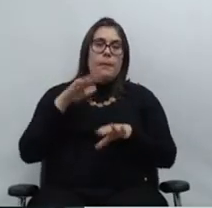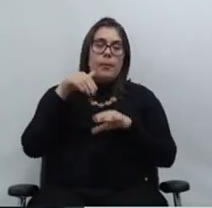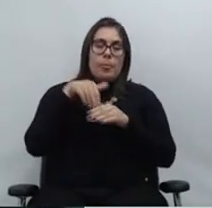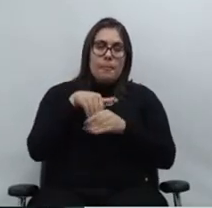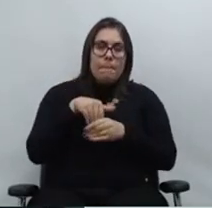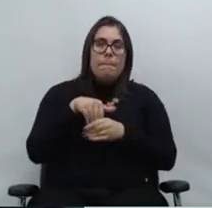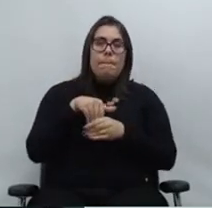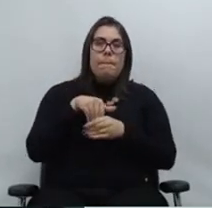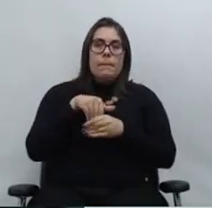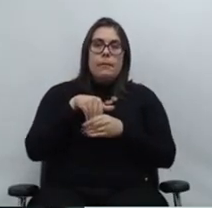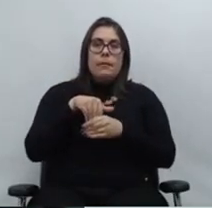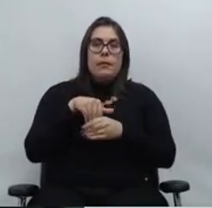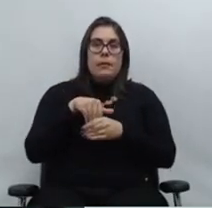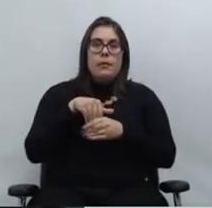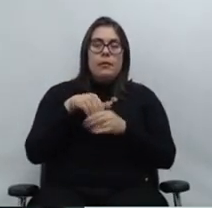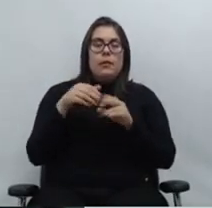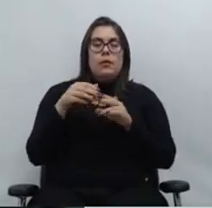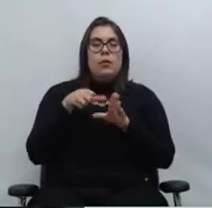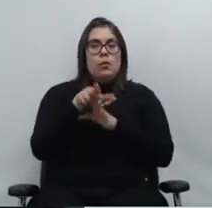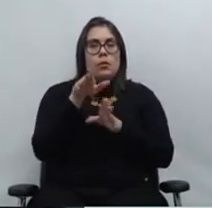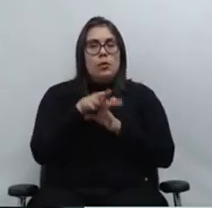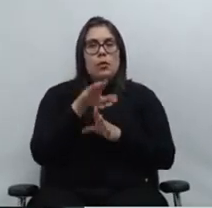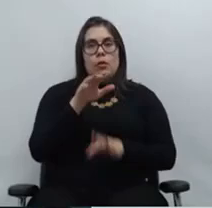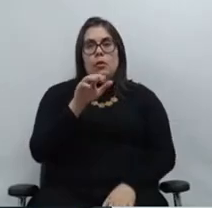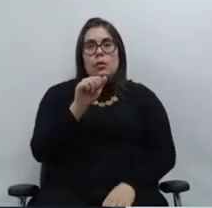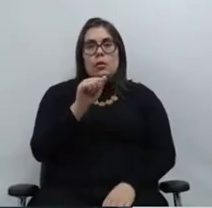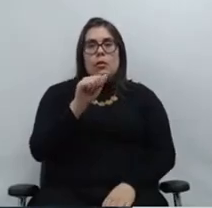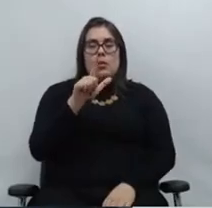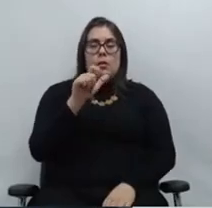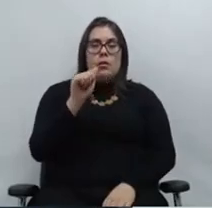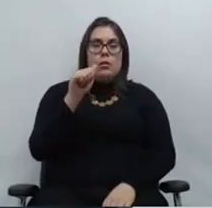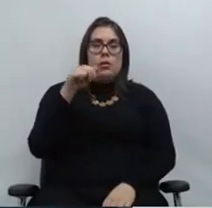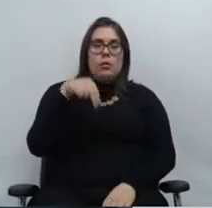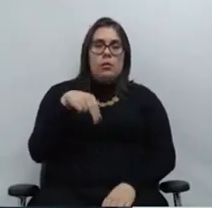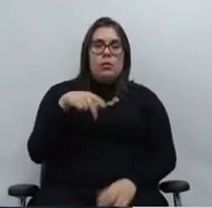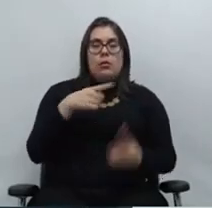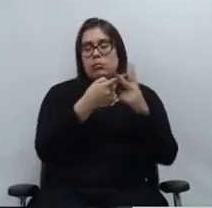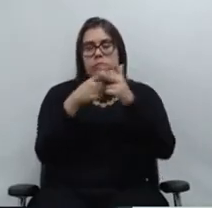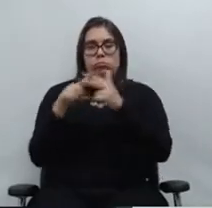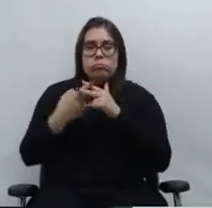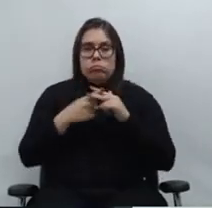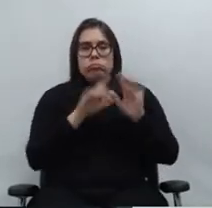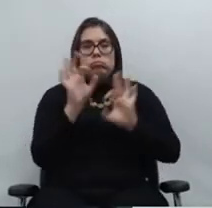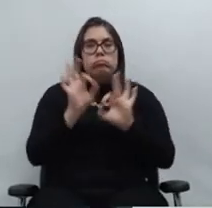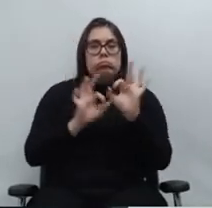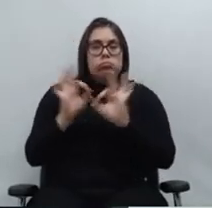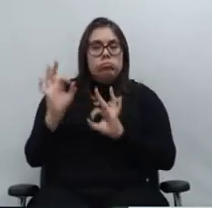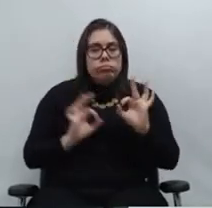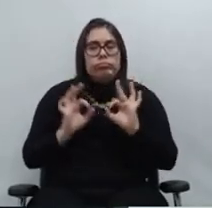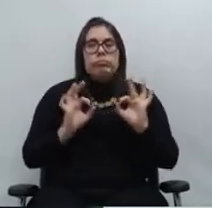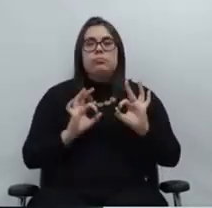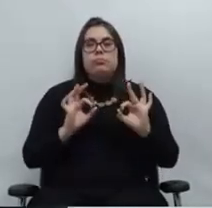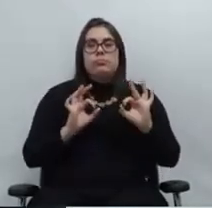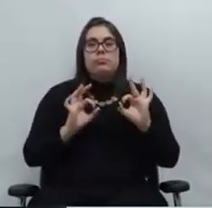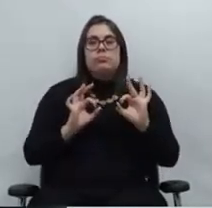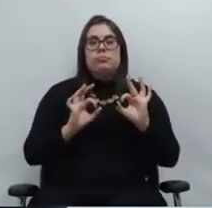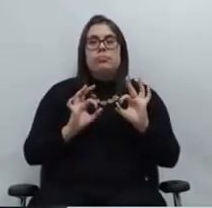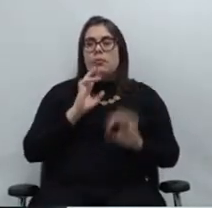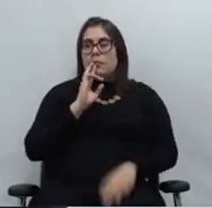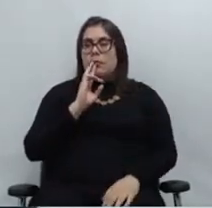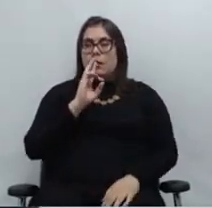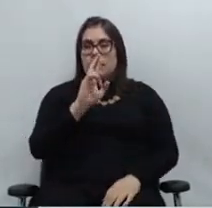bem fundamentado do excelentíssimo conselheiro Alan Ramalho, com ajustes com relação às recomendações e aos encaminhamentos, que resultaram